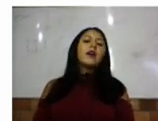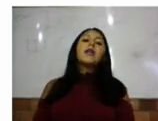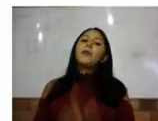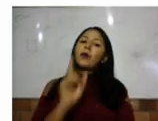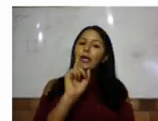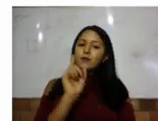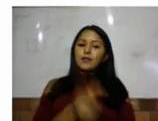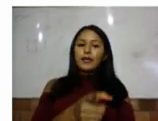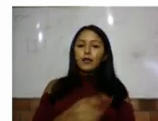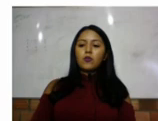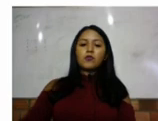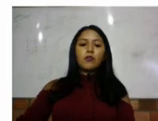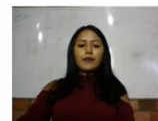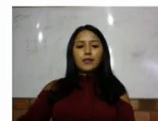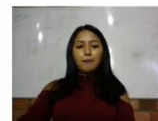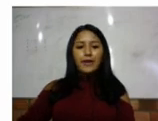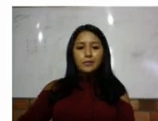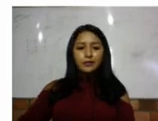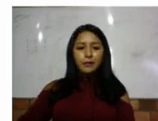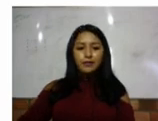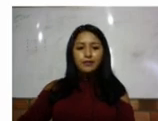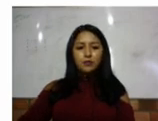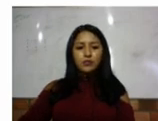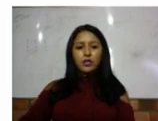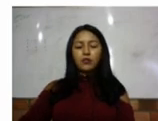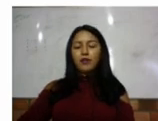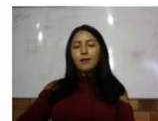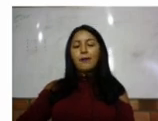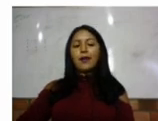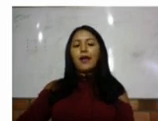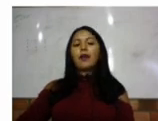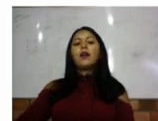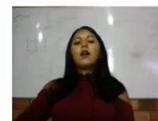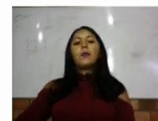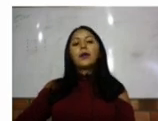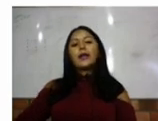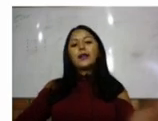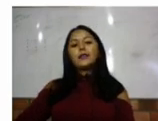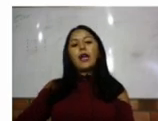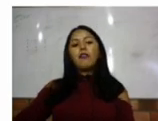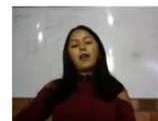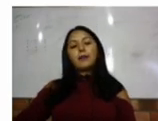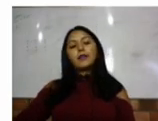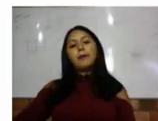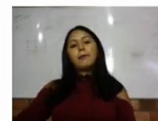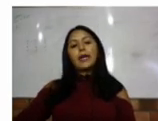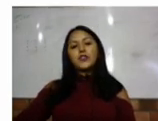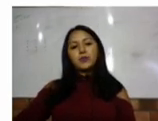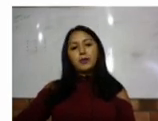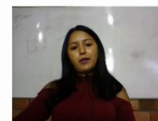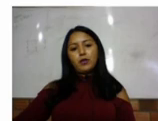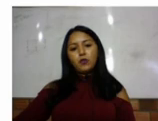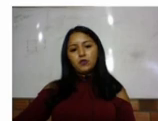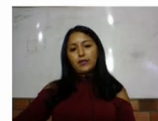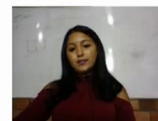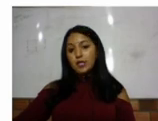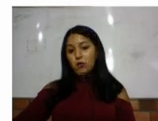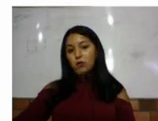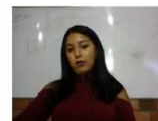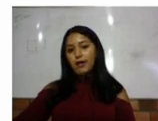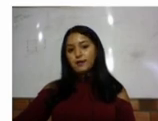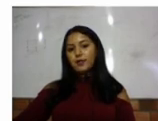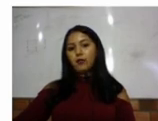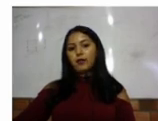verbo e por que que eu sei que ele continuou com essa mesma determinação que está no verbo hablar por que canta é um verbo também de primeira